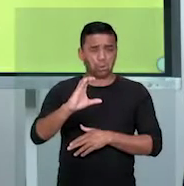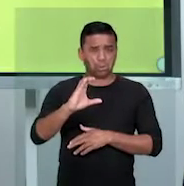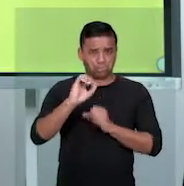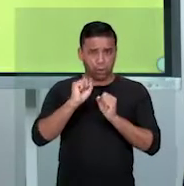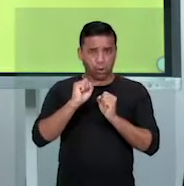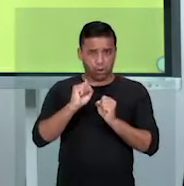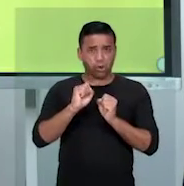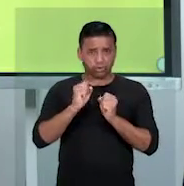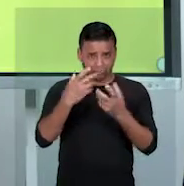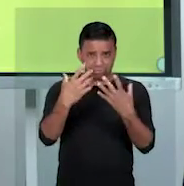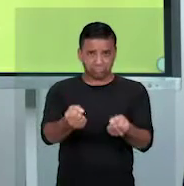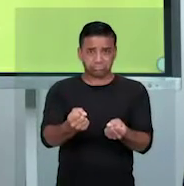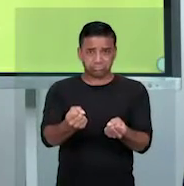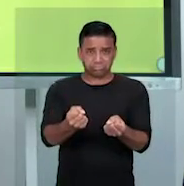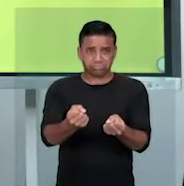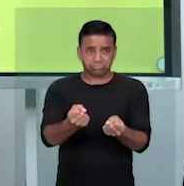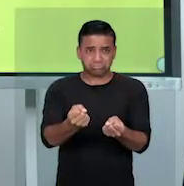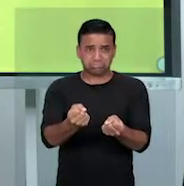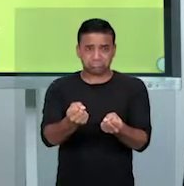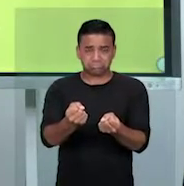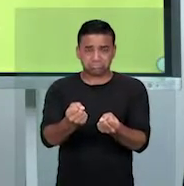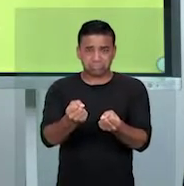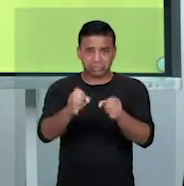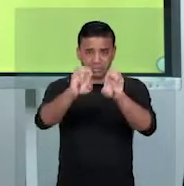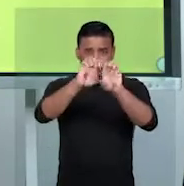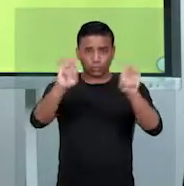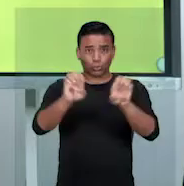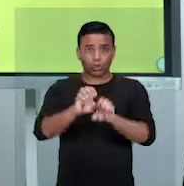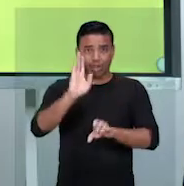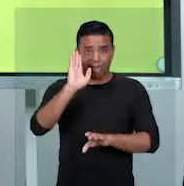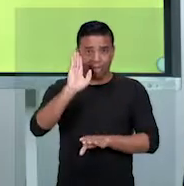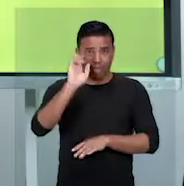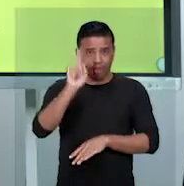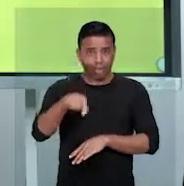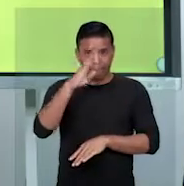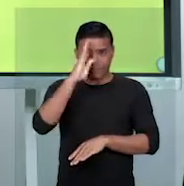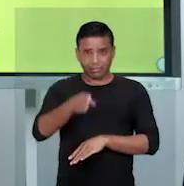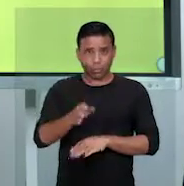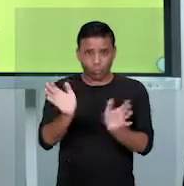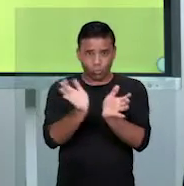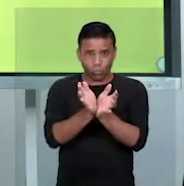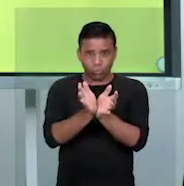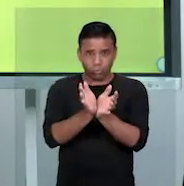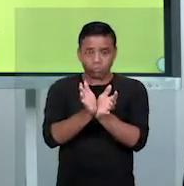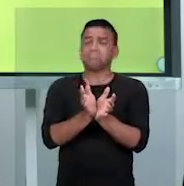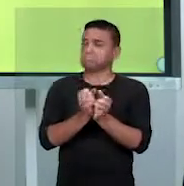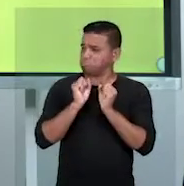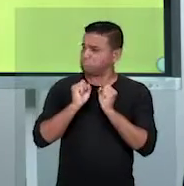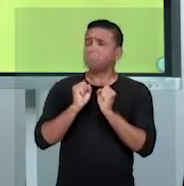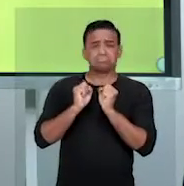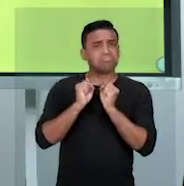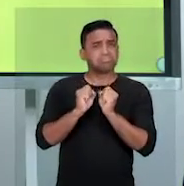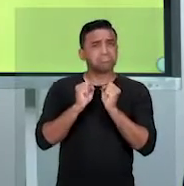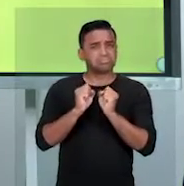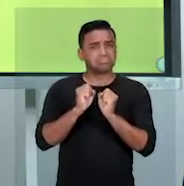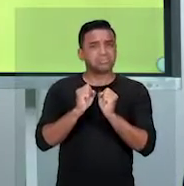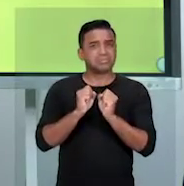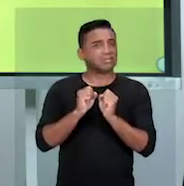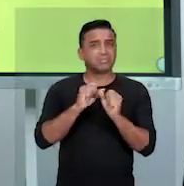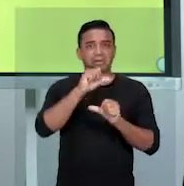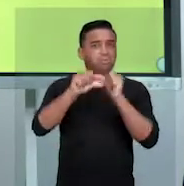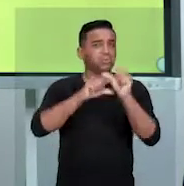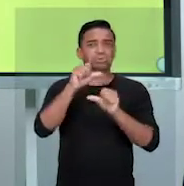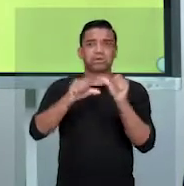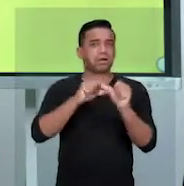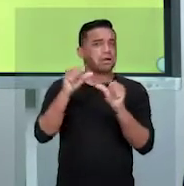posso considerar essa estrutura como a minha cadeia principal? Pode. E observe que não vai